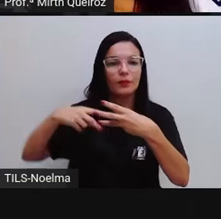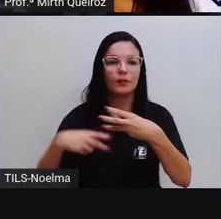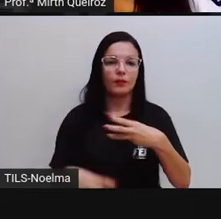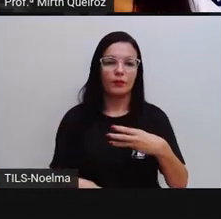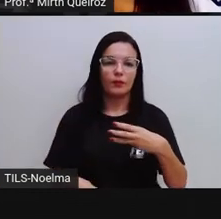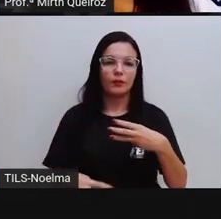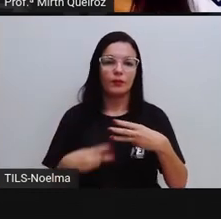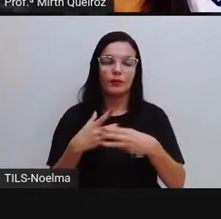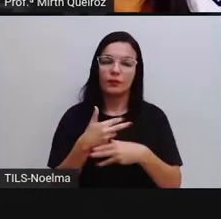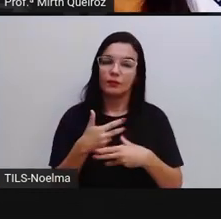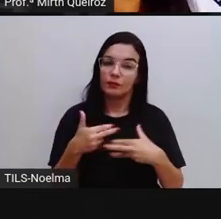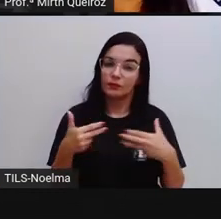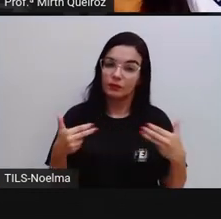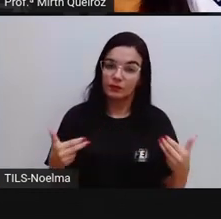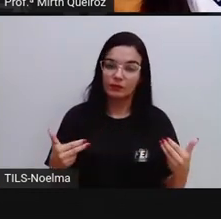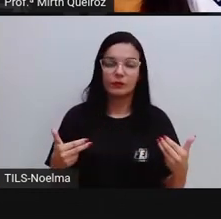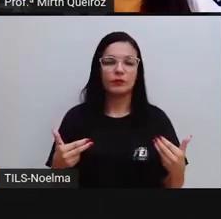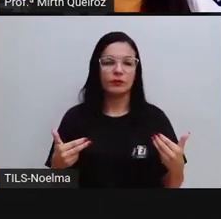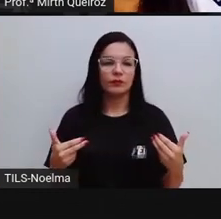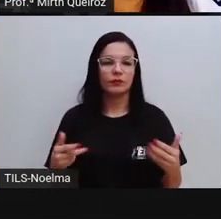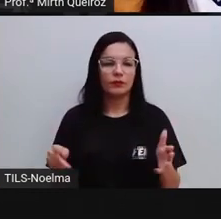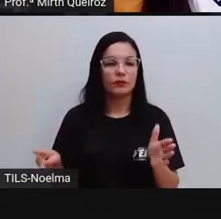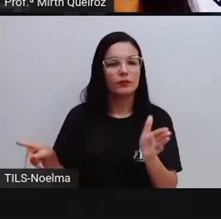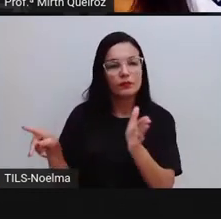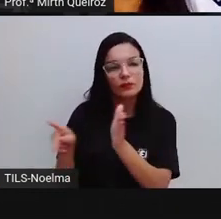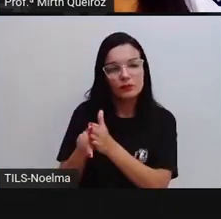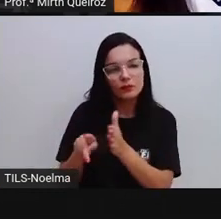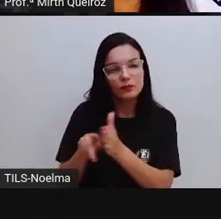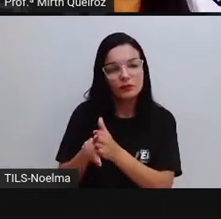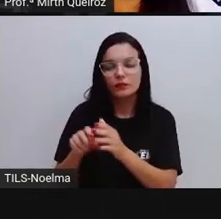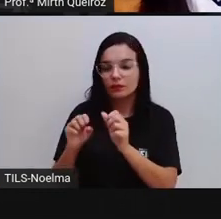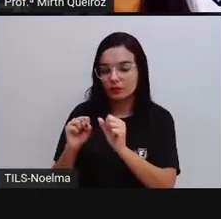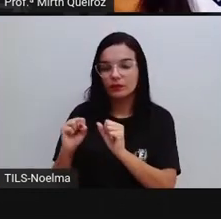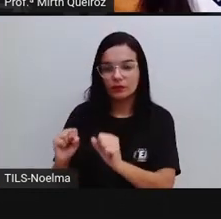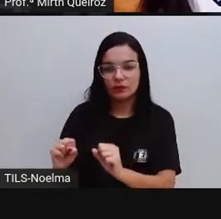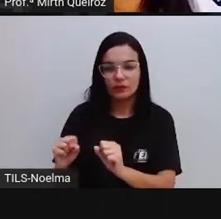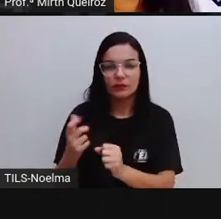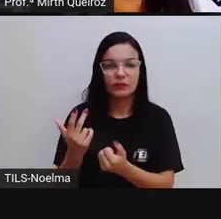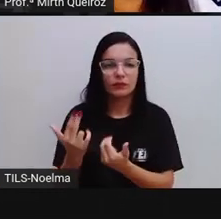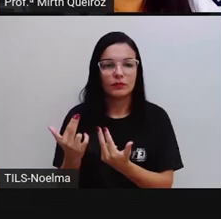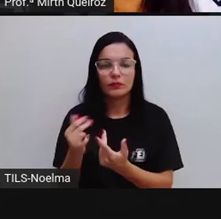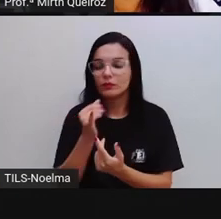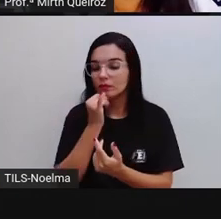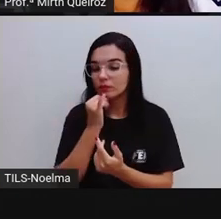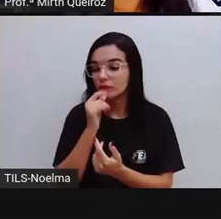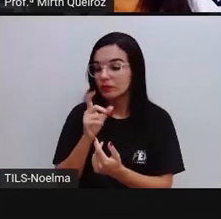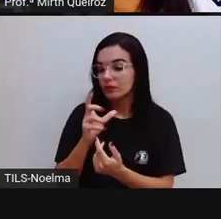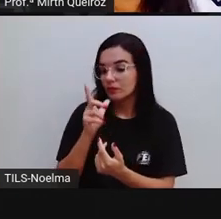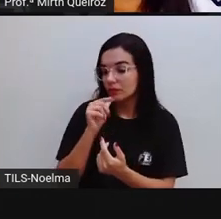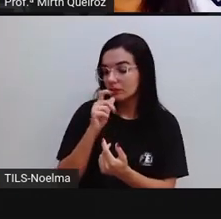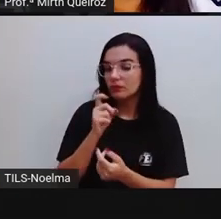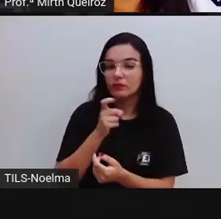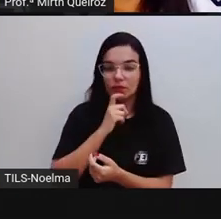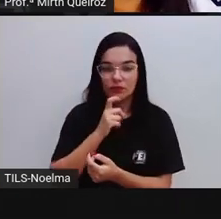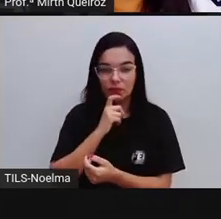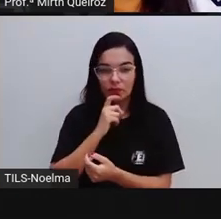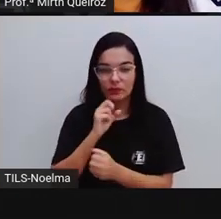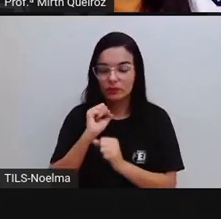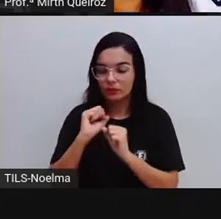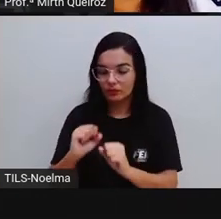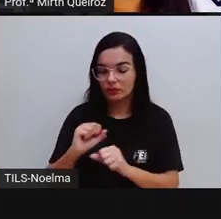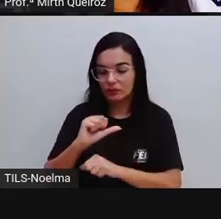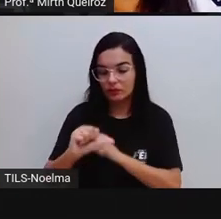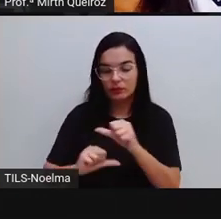molécula H2O, tem uma mesma propriedade. Então, água e gelo é a mesma coisa. O que muda aí só é o estado, né,